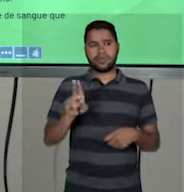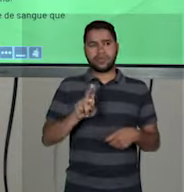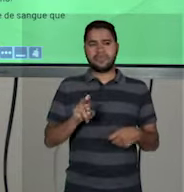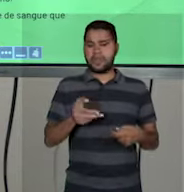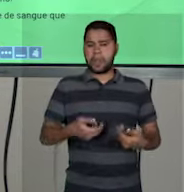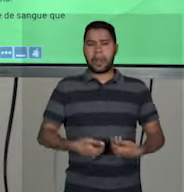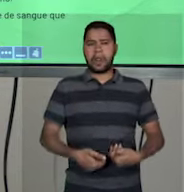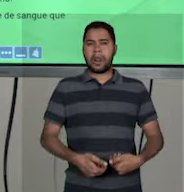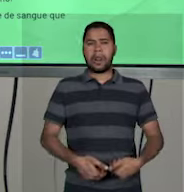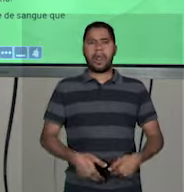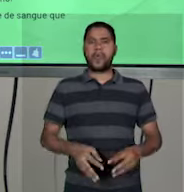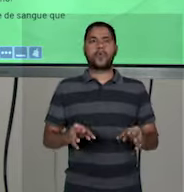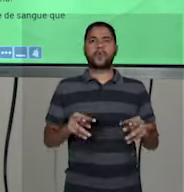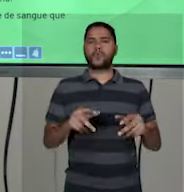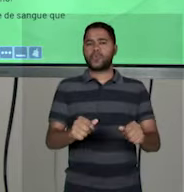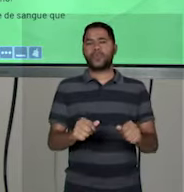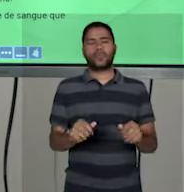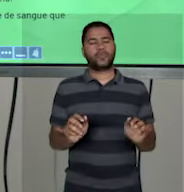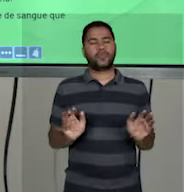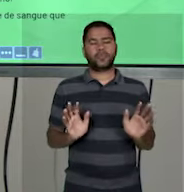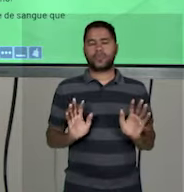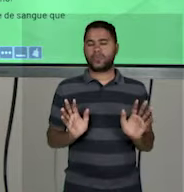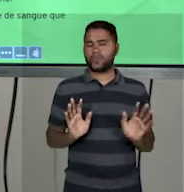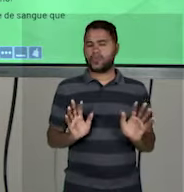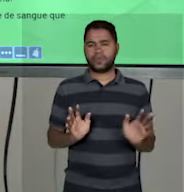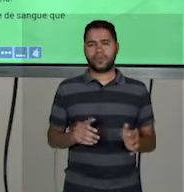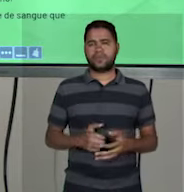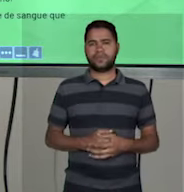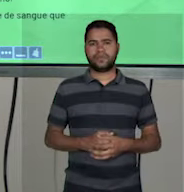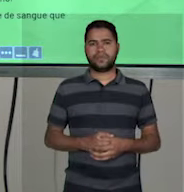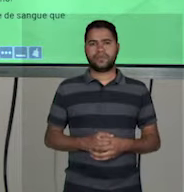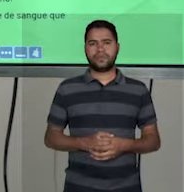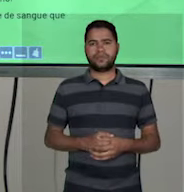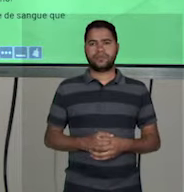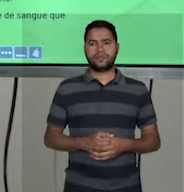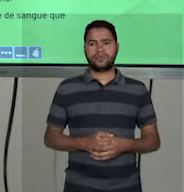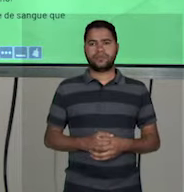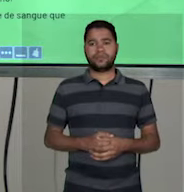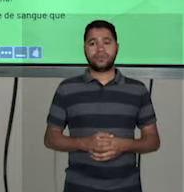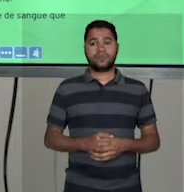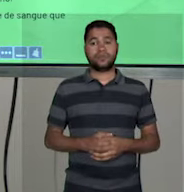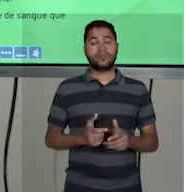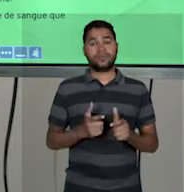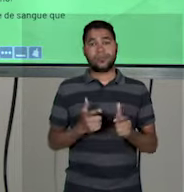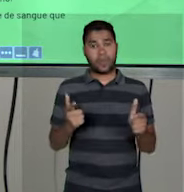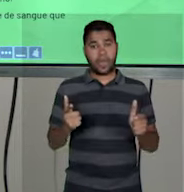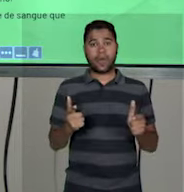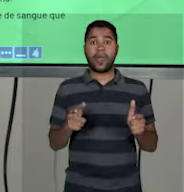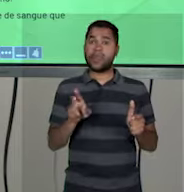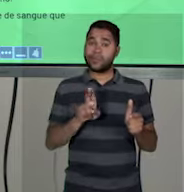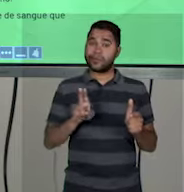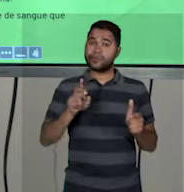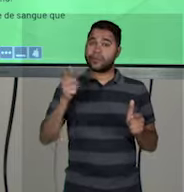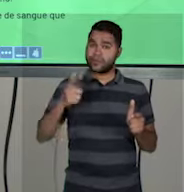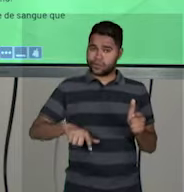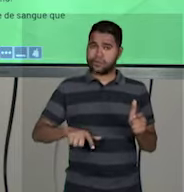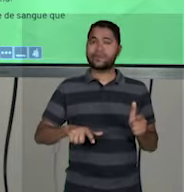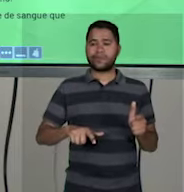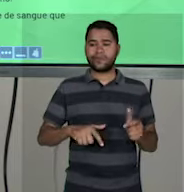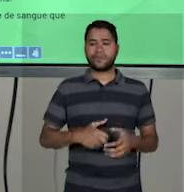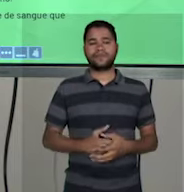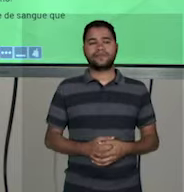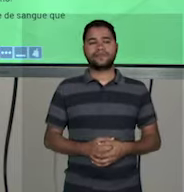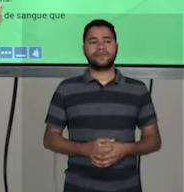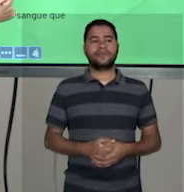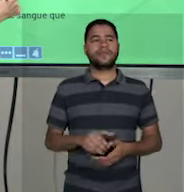sair eliminando tudo aquilo que a gente não precisa mais. Boa parte é reciclada, a célula consegue ainda aproveitar,